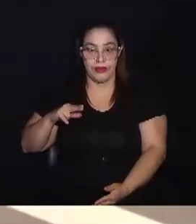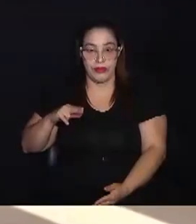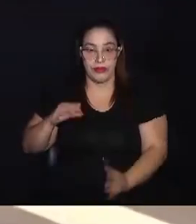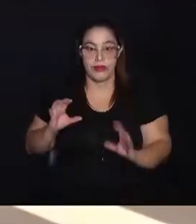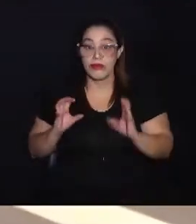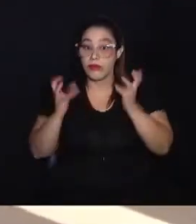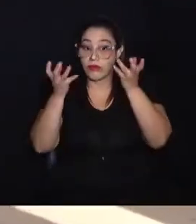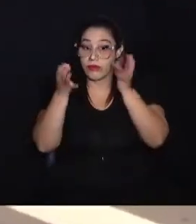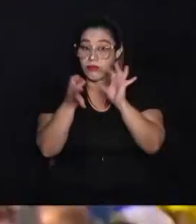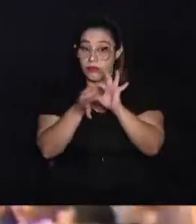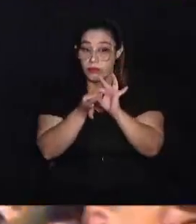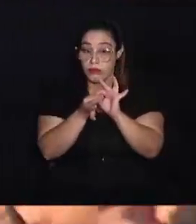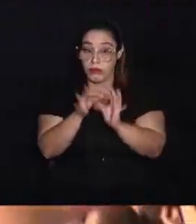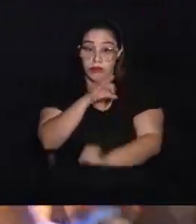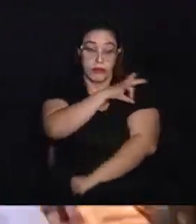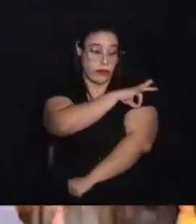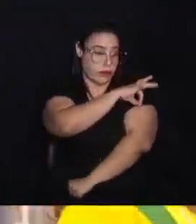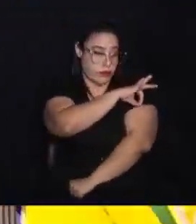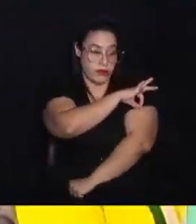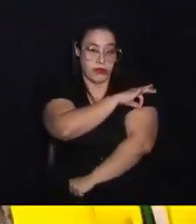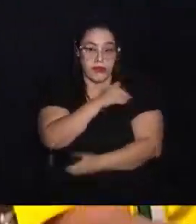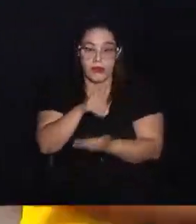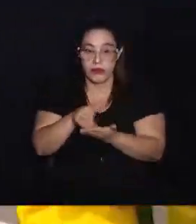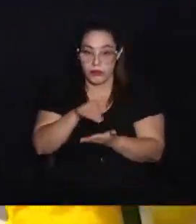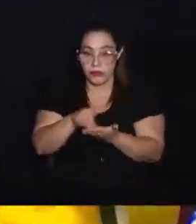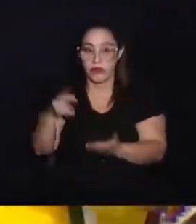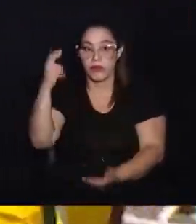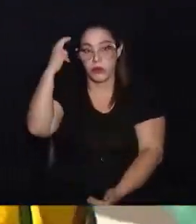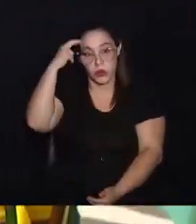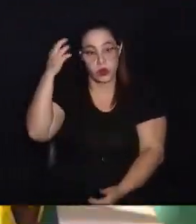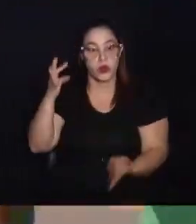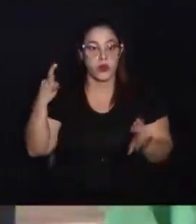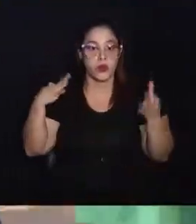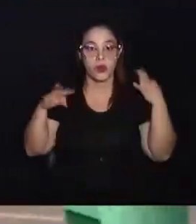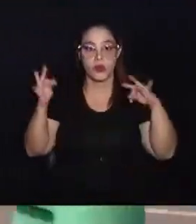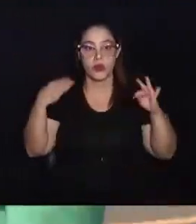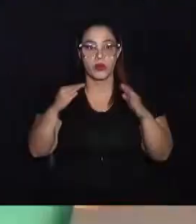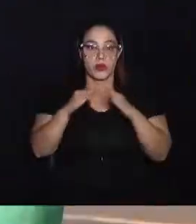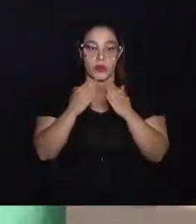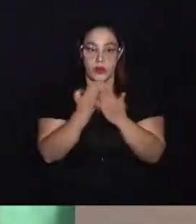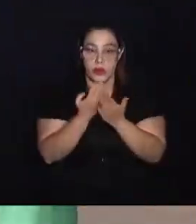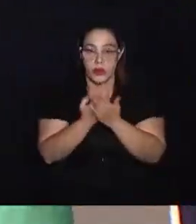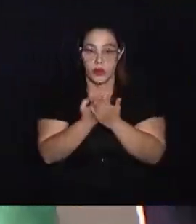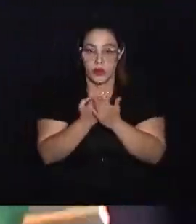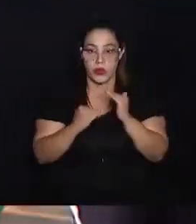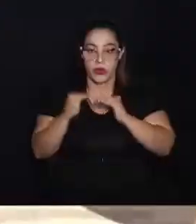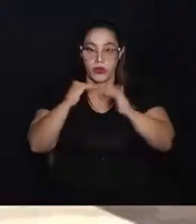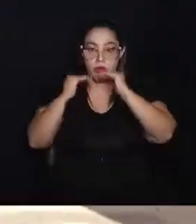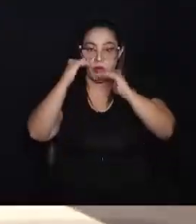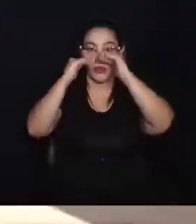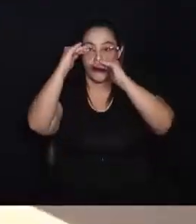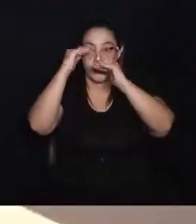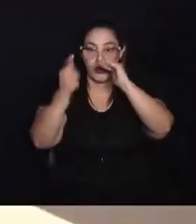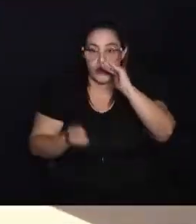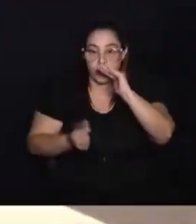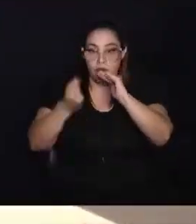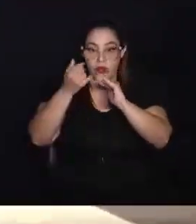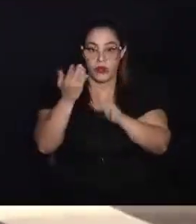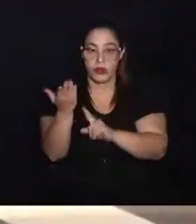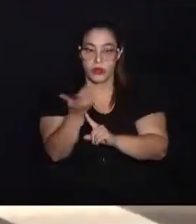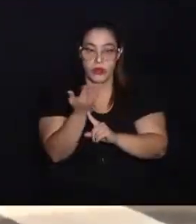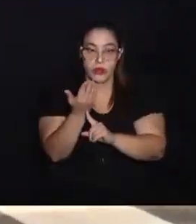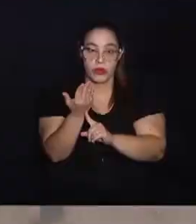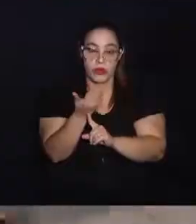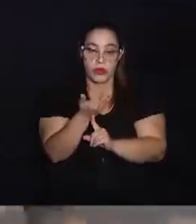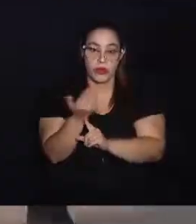é uma parceria da Prefeitura por meio das Secretarias de Cultura e Turismo, Educação, Desenvolvimento Econômico, Tecnologia e